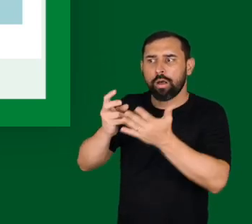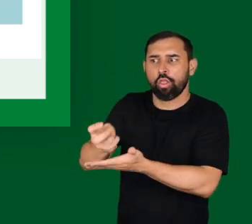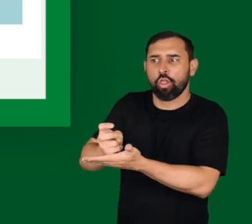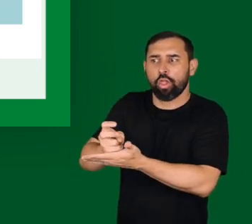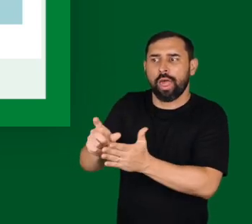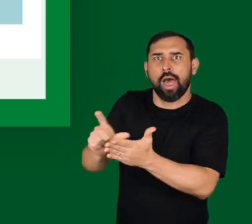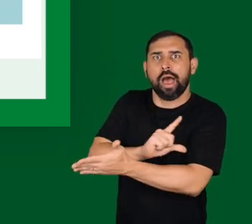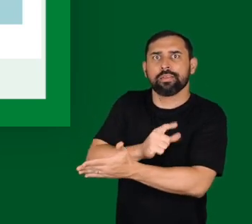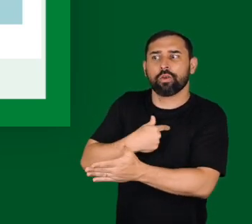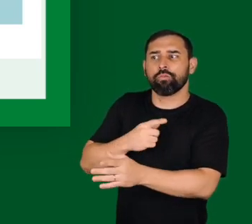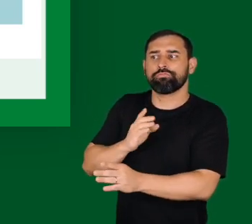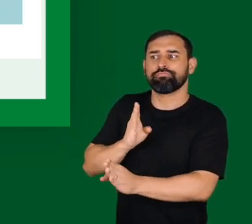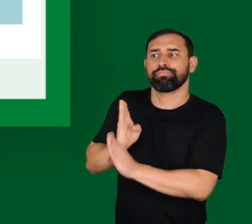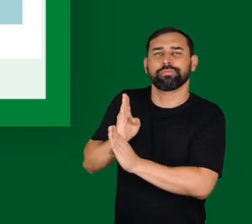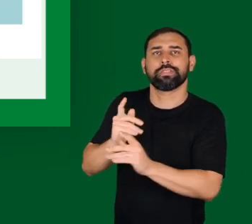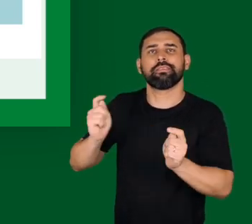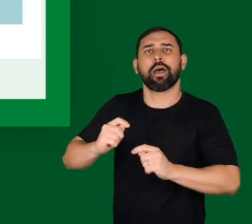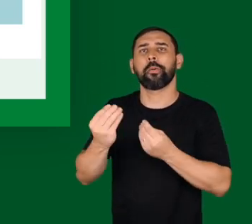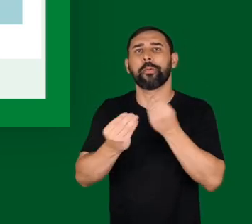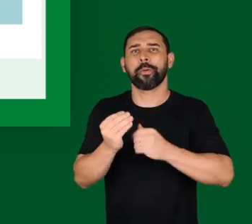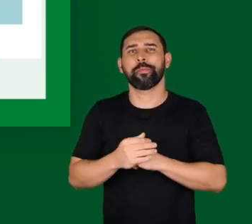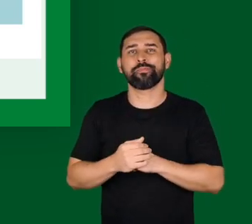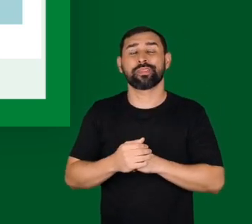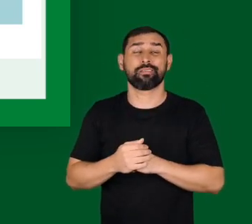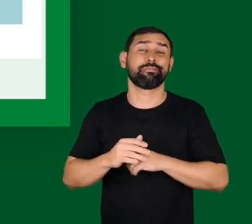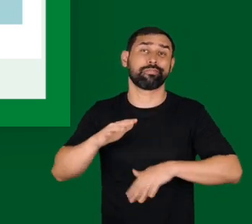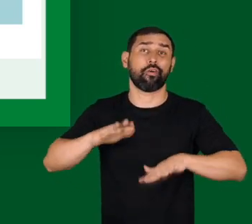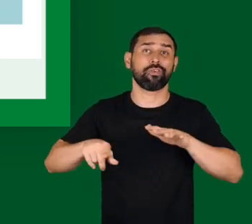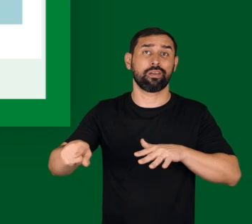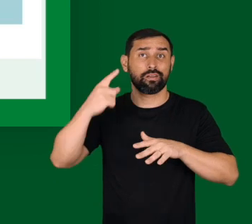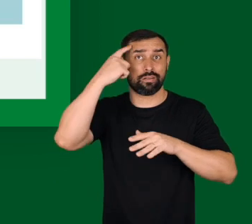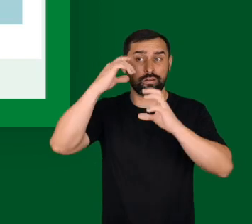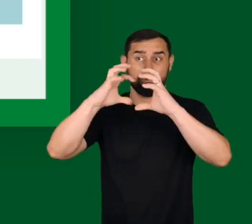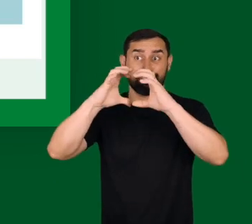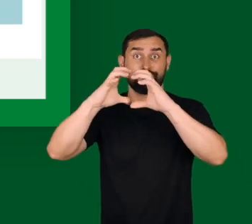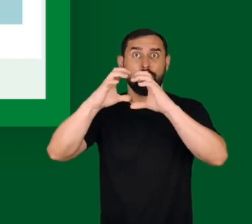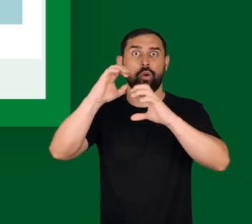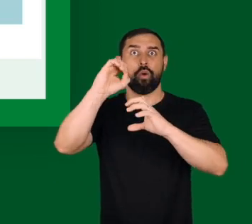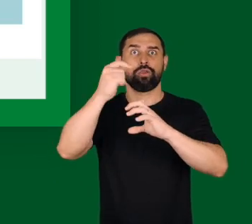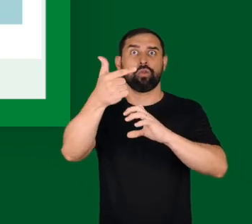Se a gente focar nas 24 horas, quais são as principais causas?